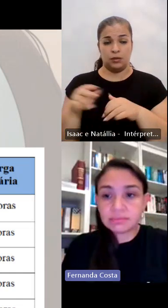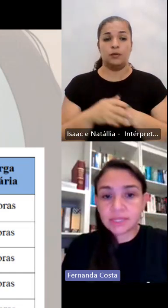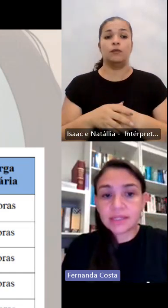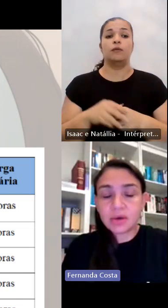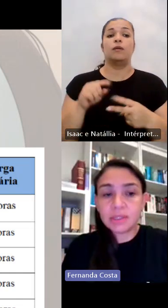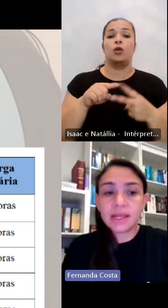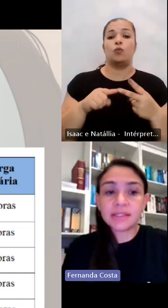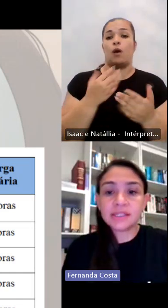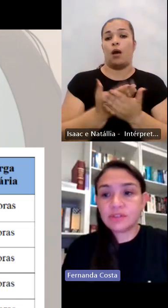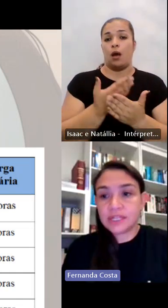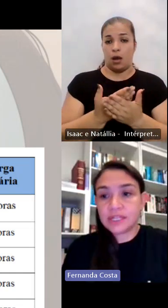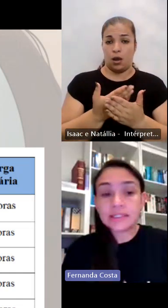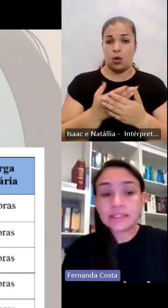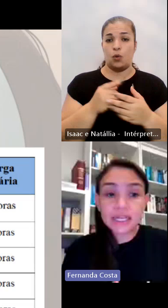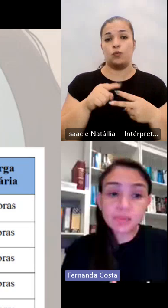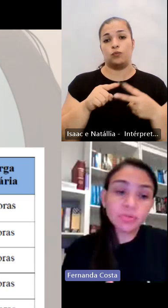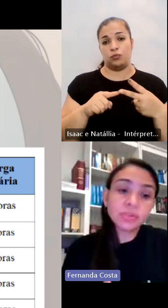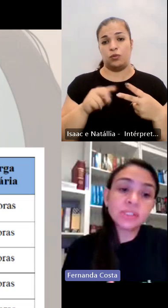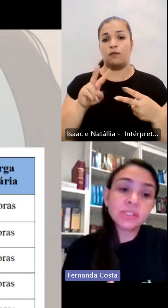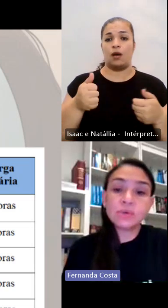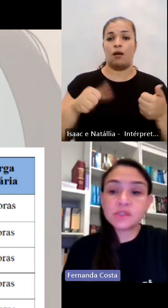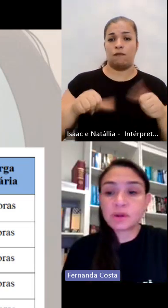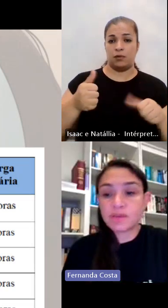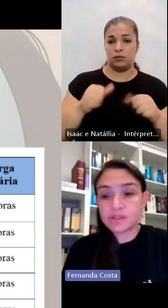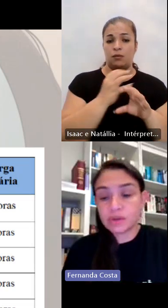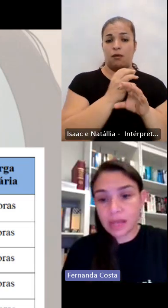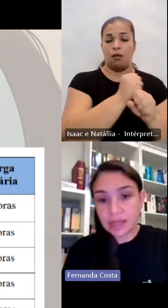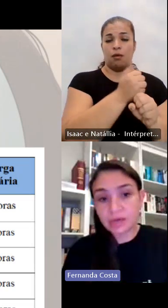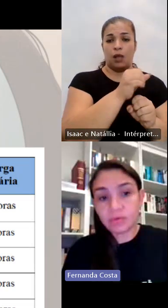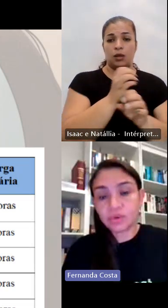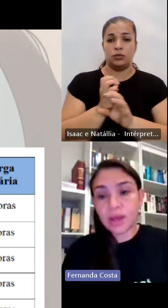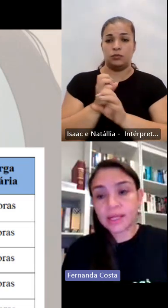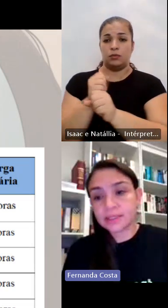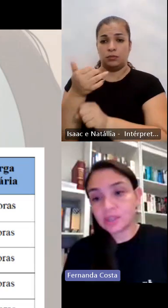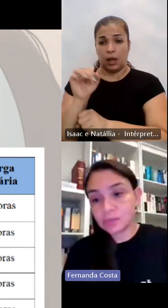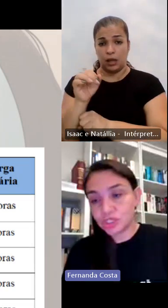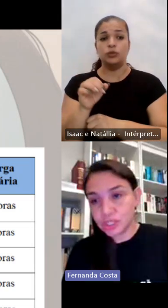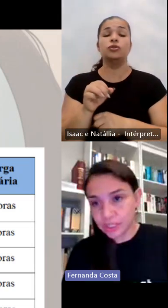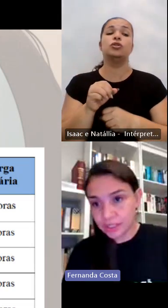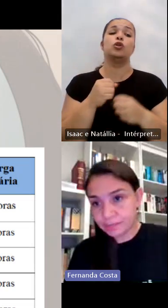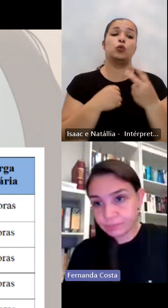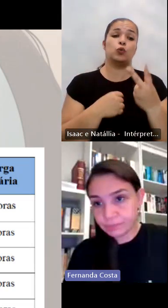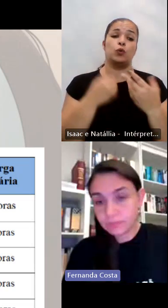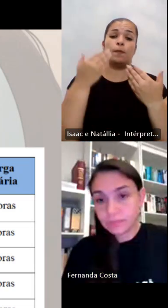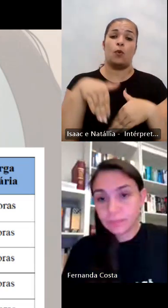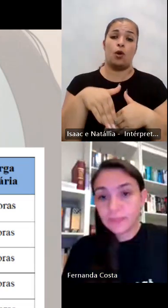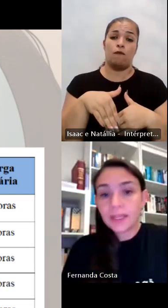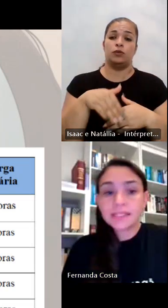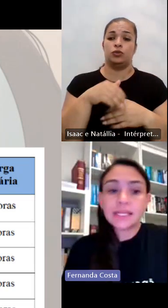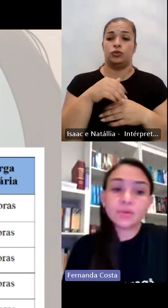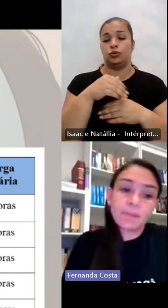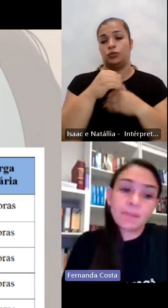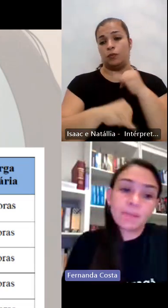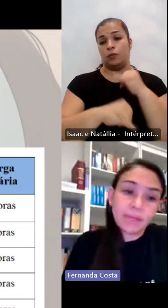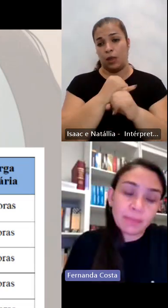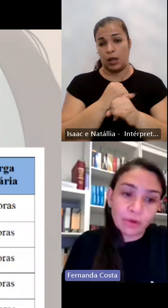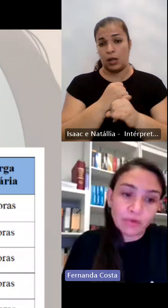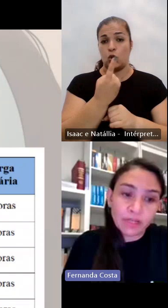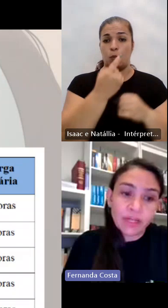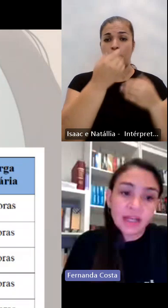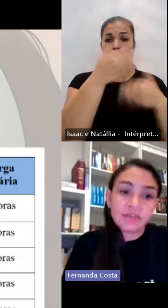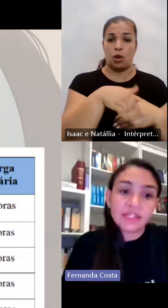videoaulas, cada uma delas sendo avaliada em 10 pontos, e duas provas online, uma de 40 e uma de 30. Sendo que a